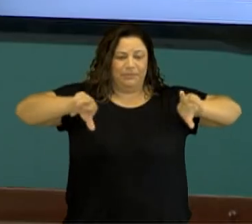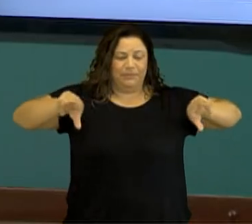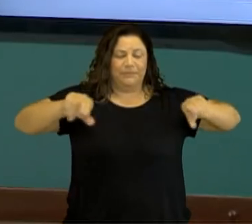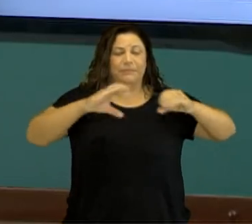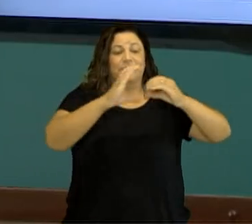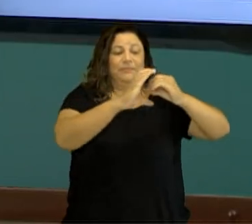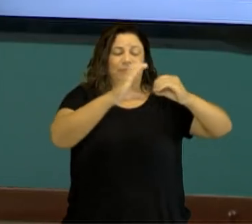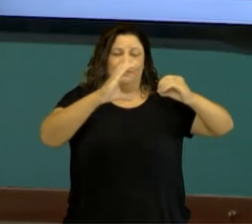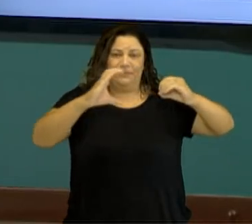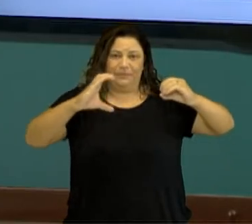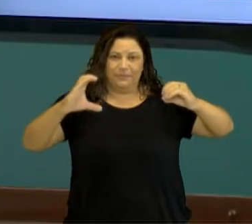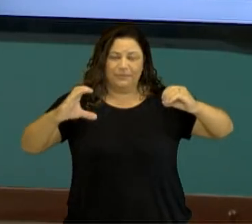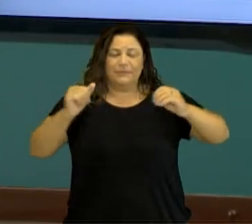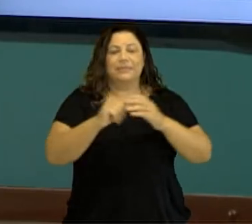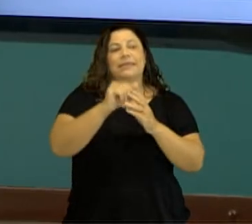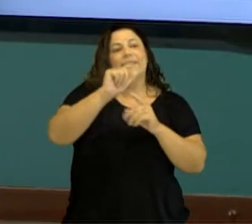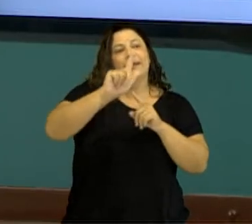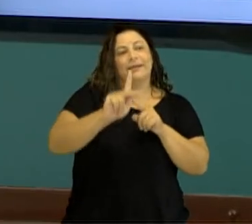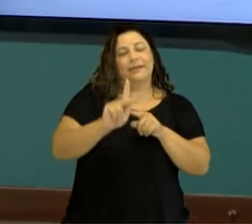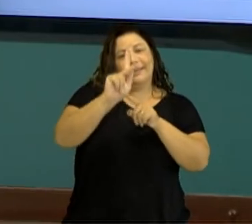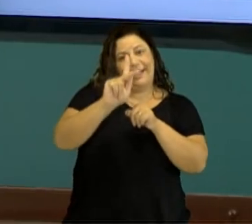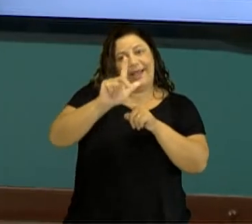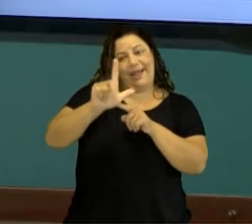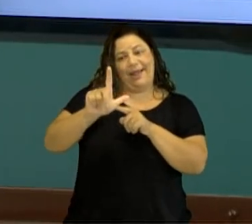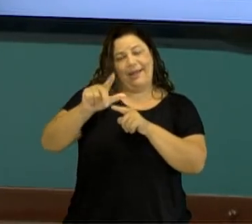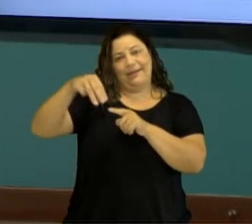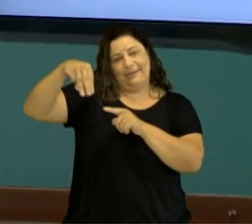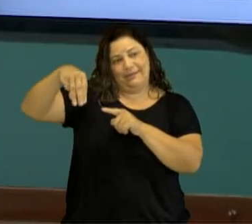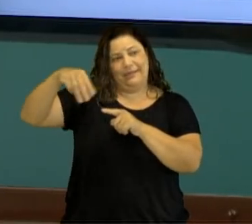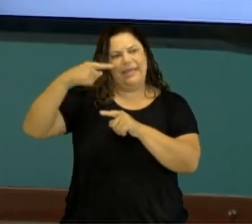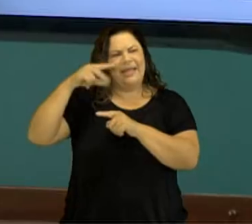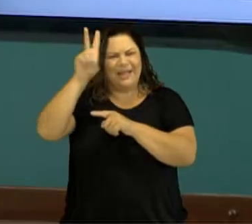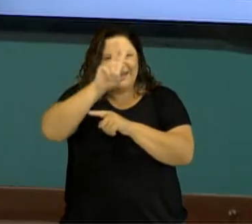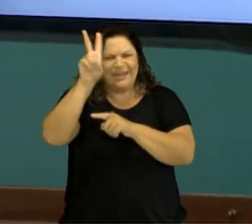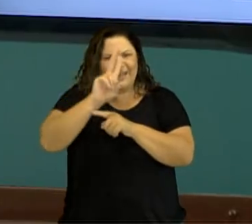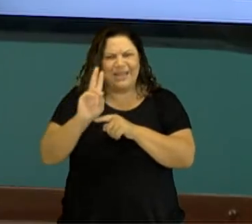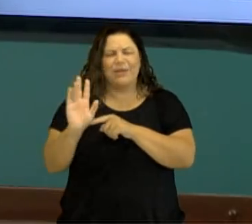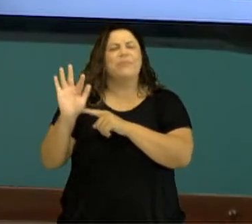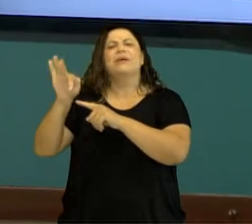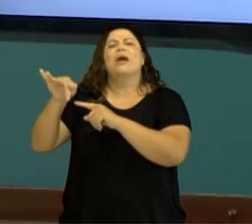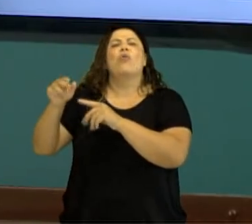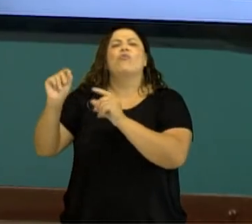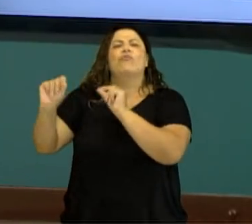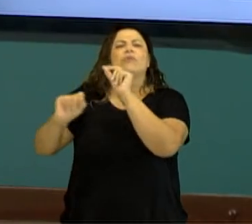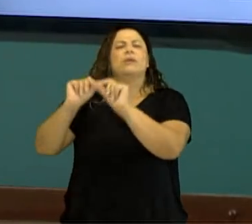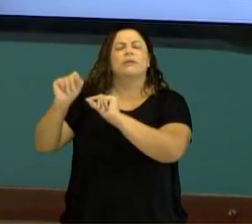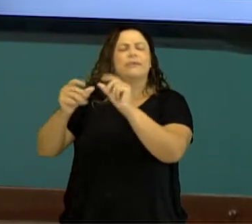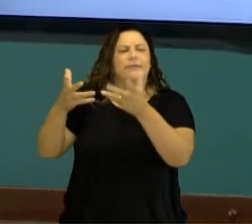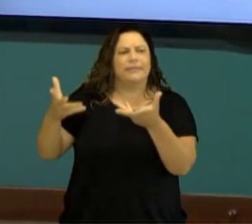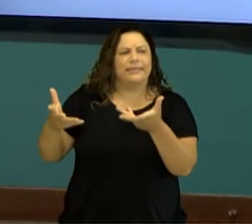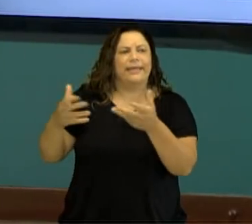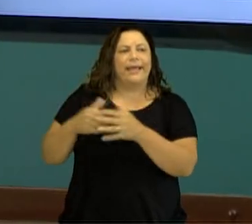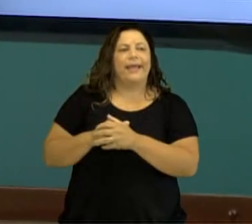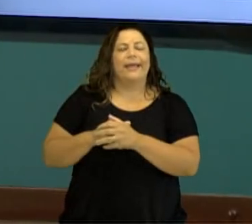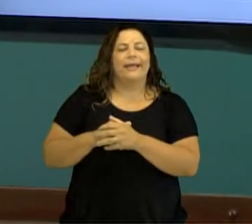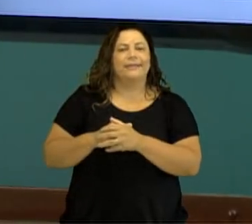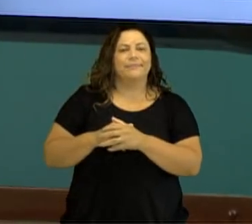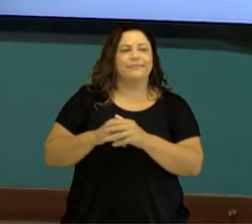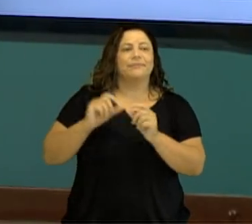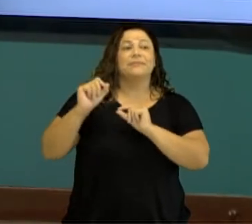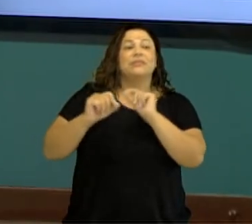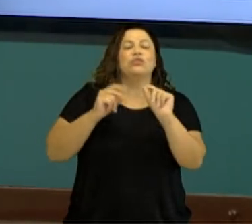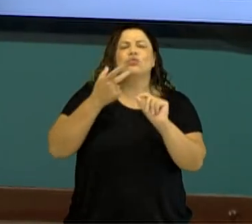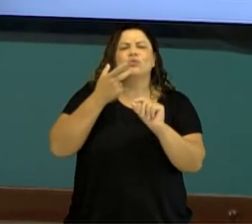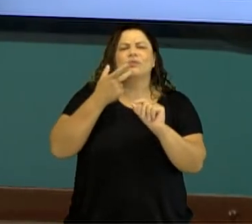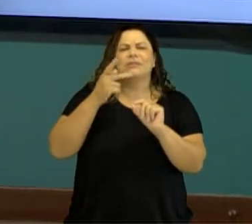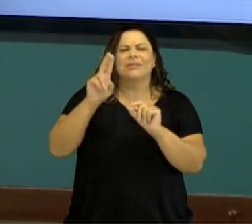camada L, camada M. A última camada, lembram como que é o nome? A última camada da distribuição é chamada de camada de